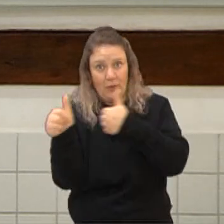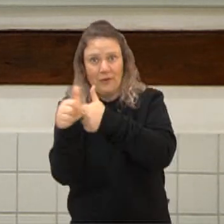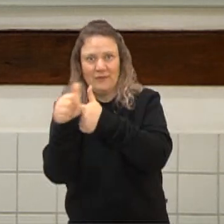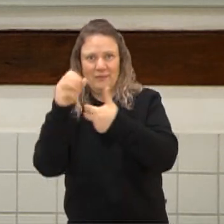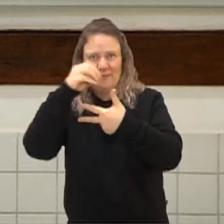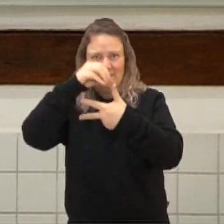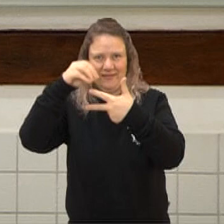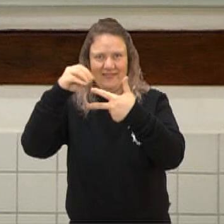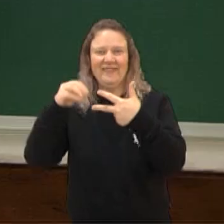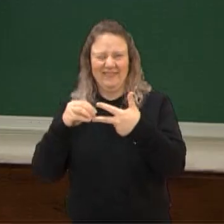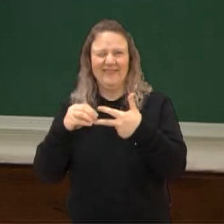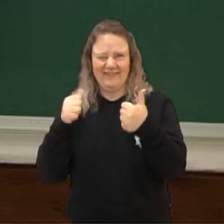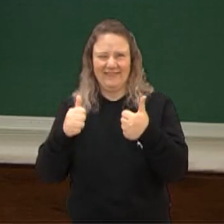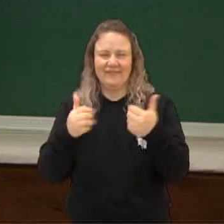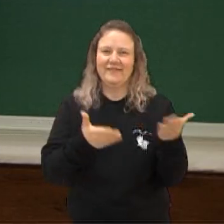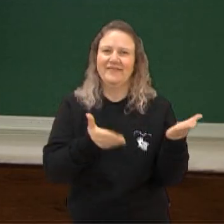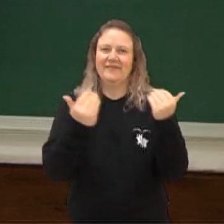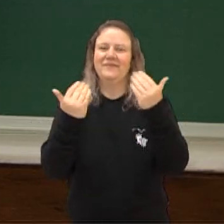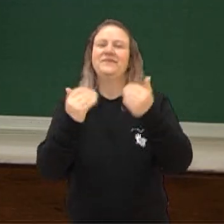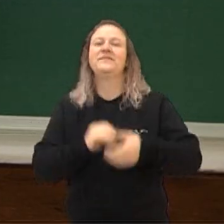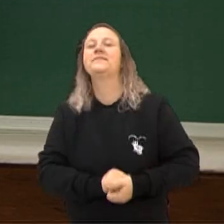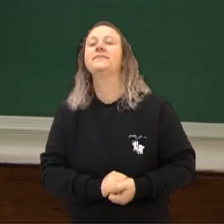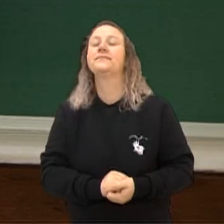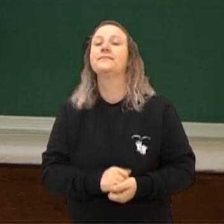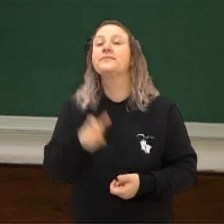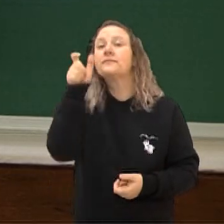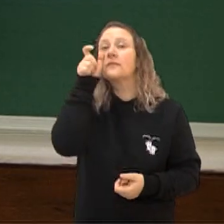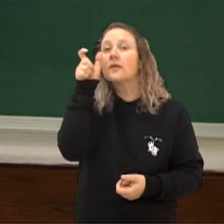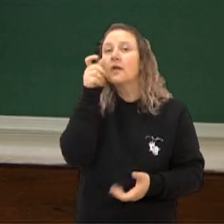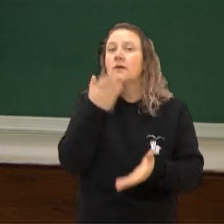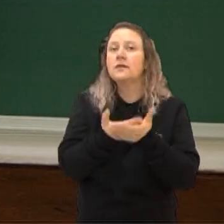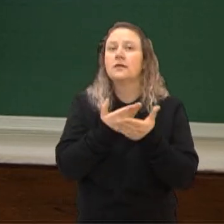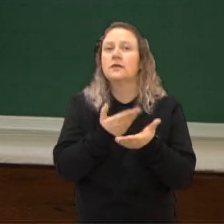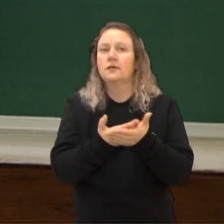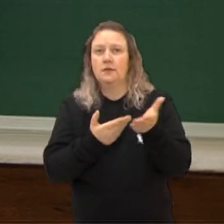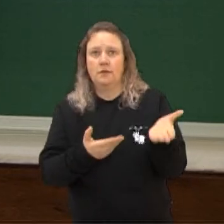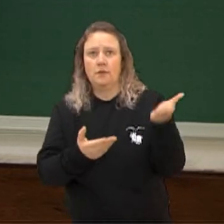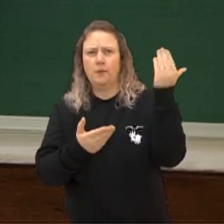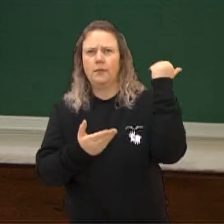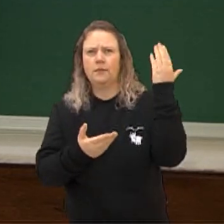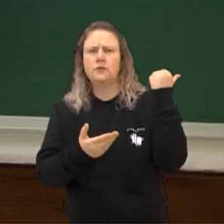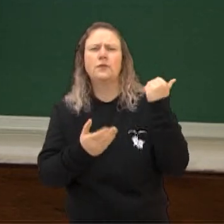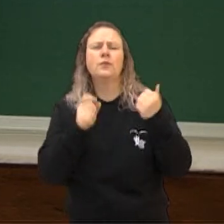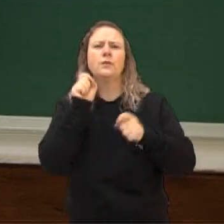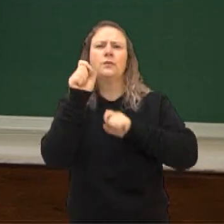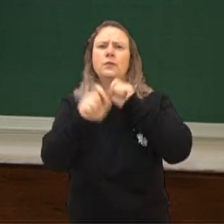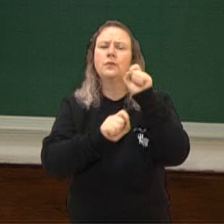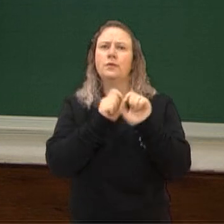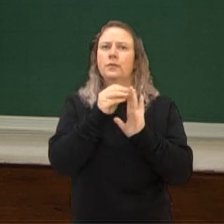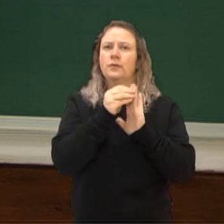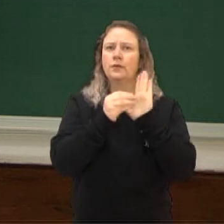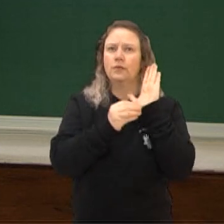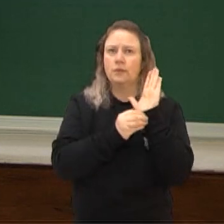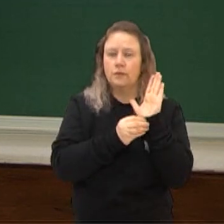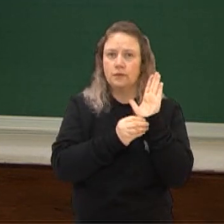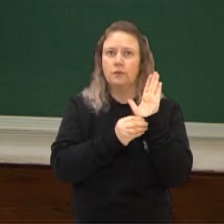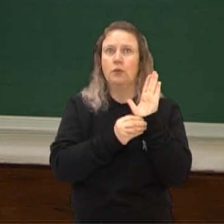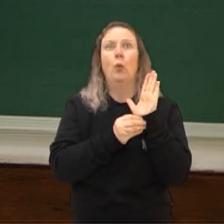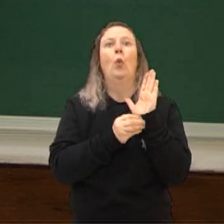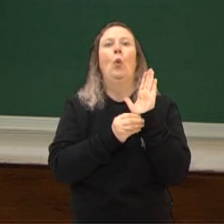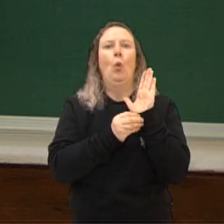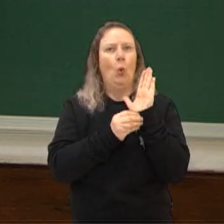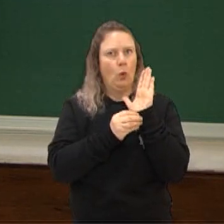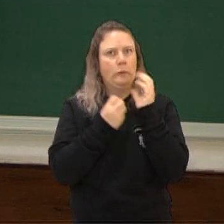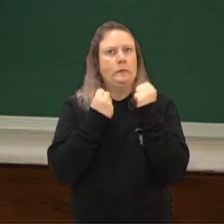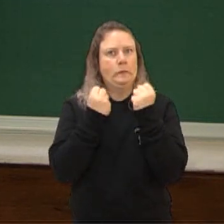gente? Vamos ver aqui o que vimos na aula anterior, né? O que vocês viram aí, estão carregados de conteúdo.